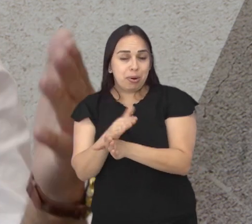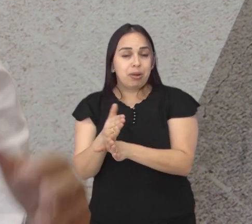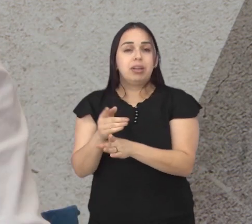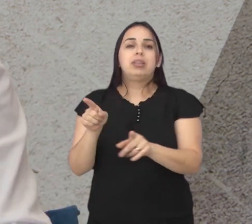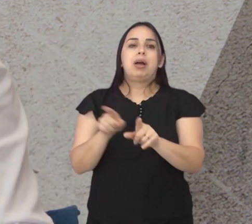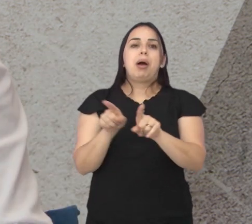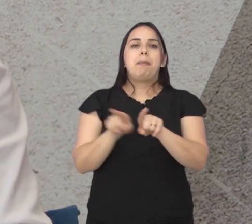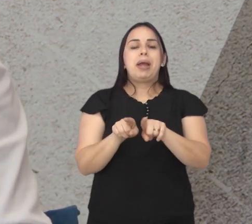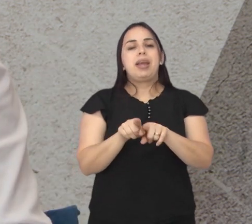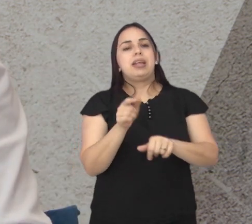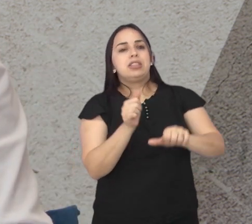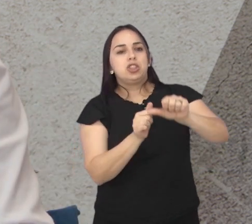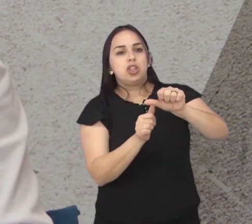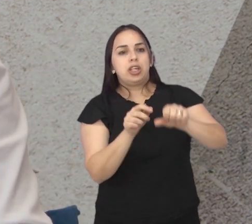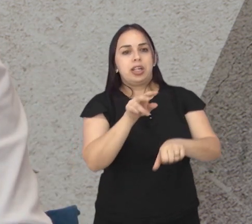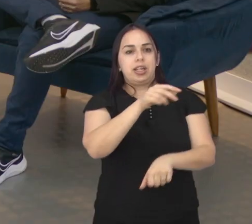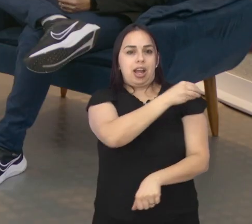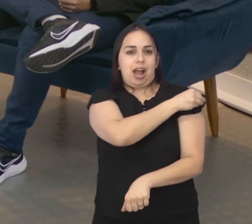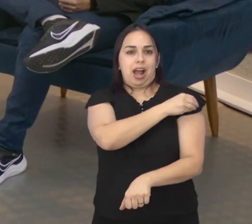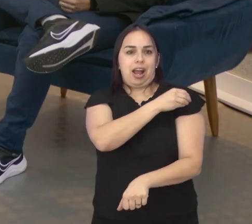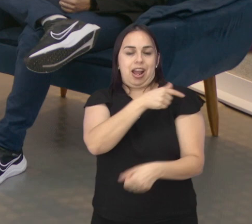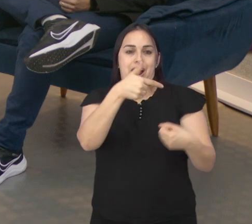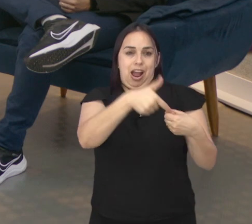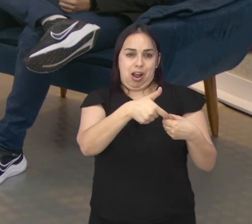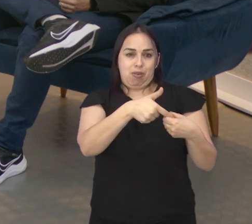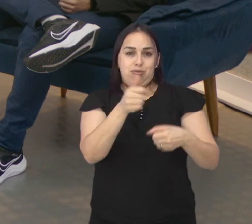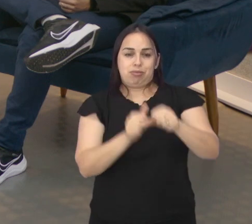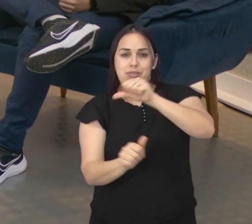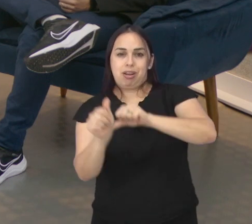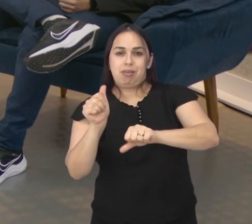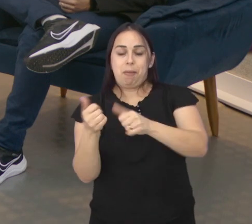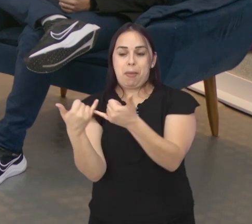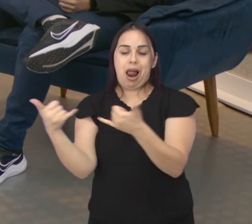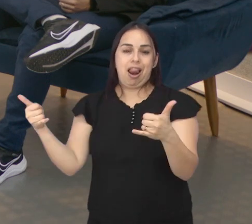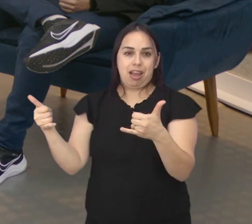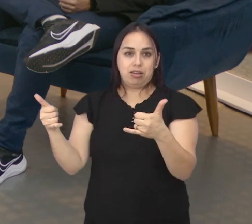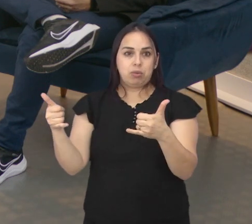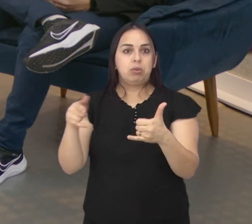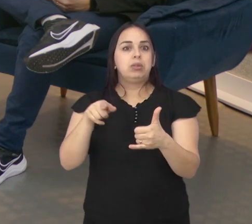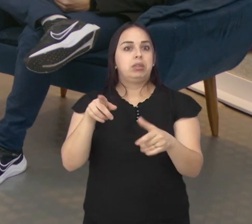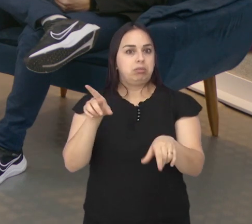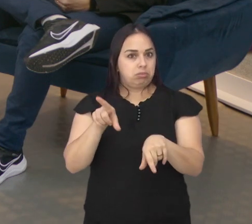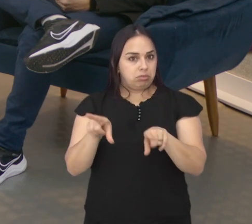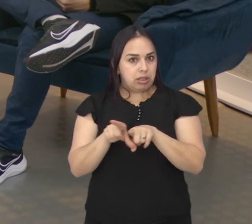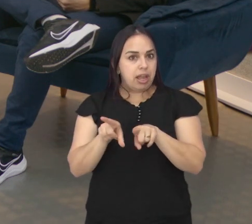na área de conversão também já tem, veículos convertidos de gasolina para elétrico. Isso